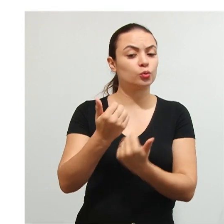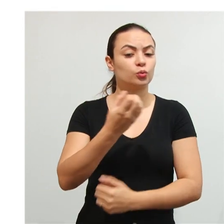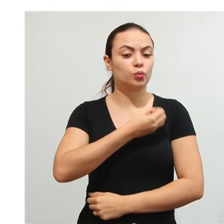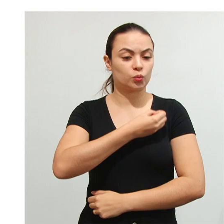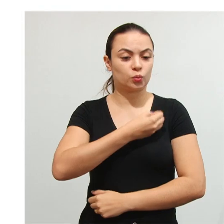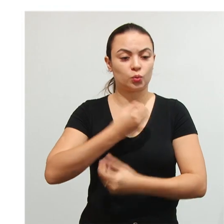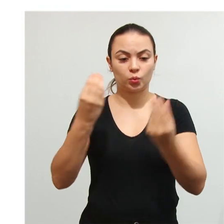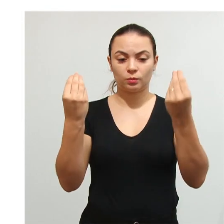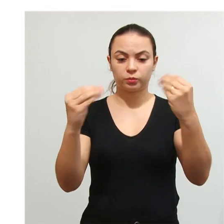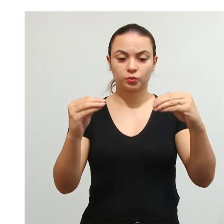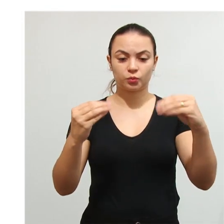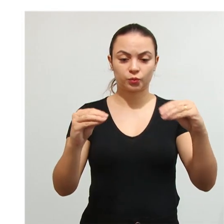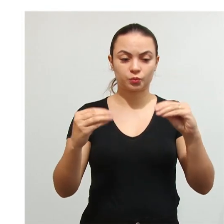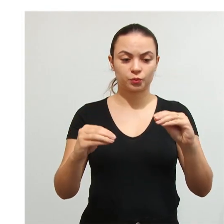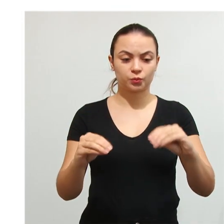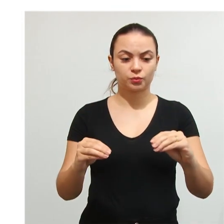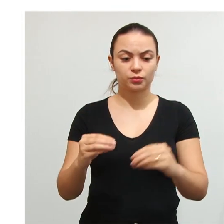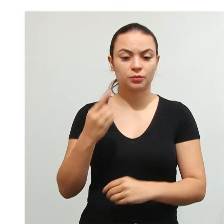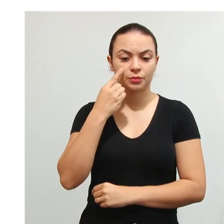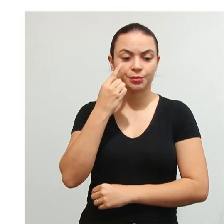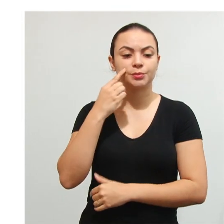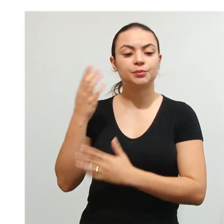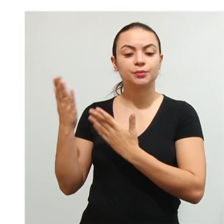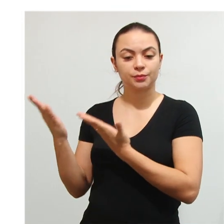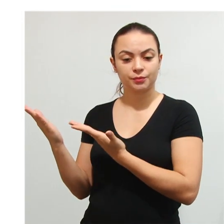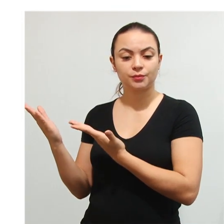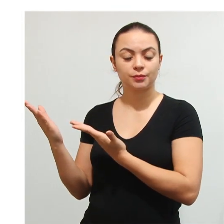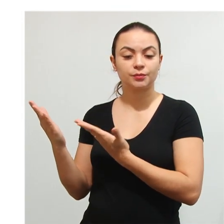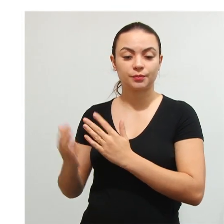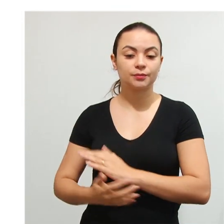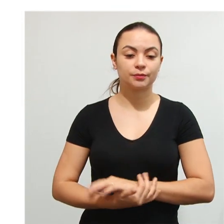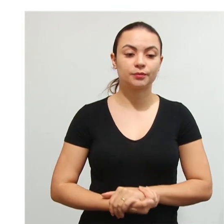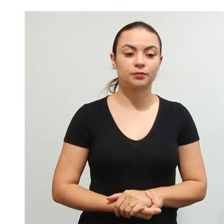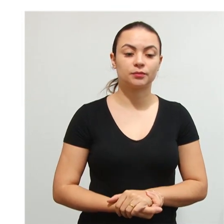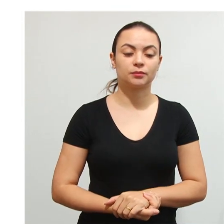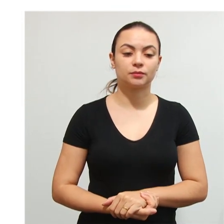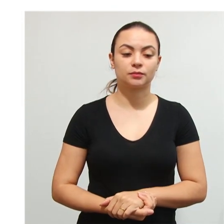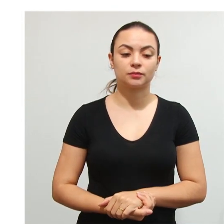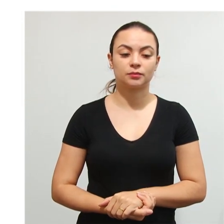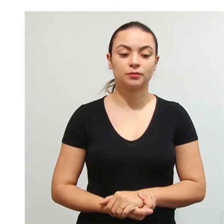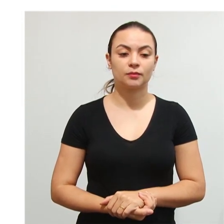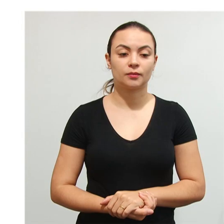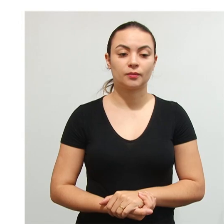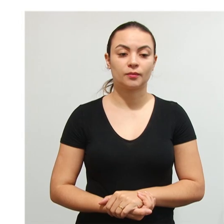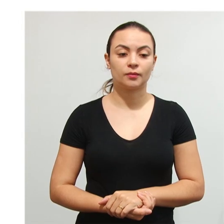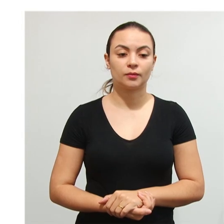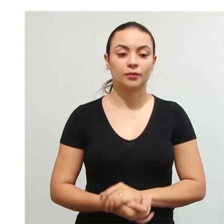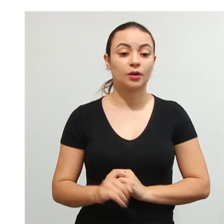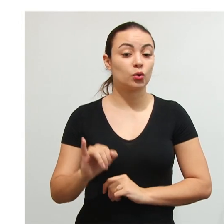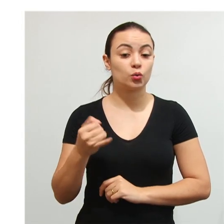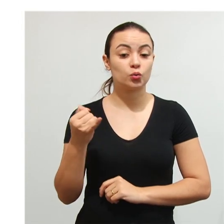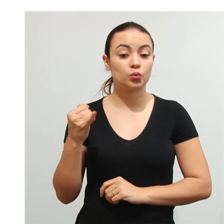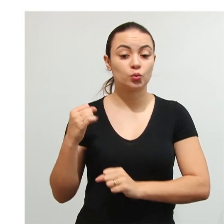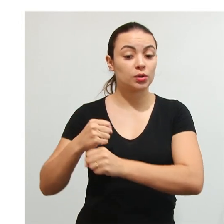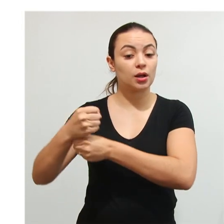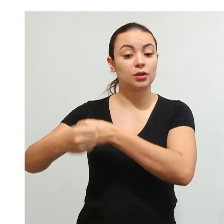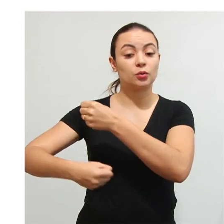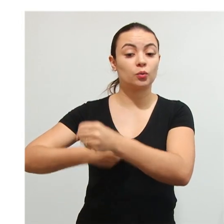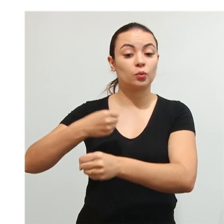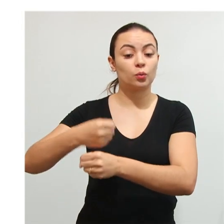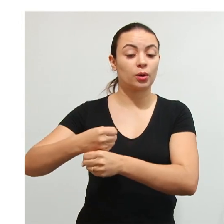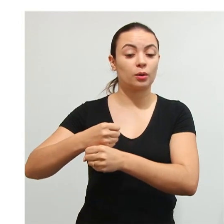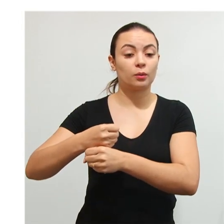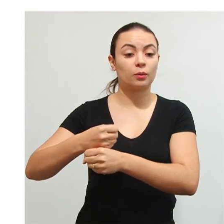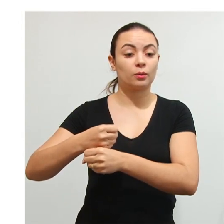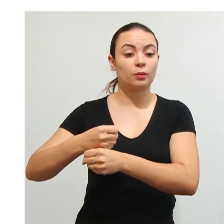de 1 mais a taxa de juros anual Qual que é a taxa de juros anual 30% e